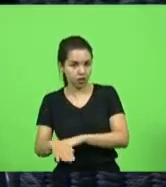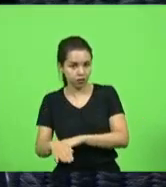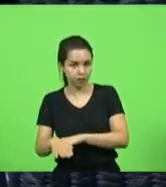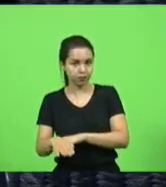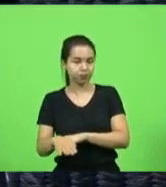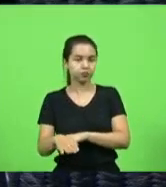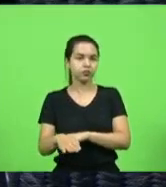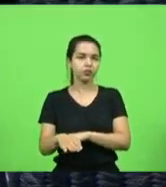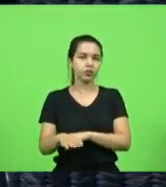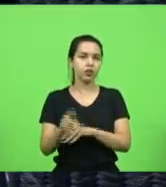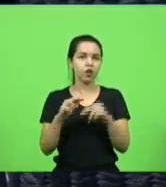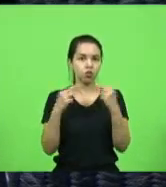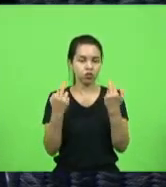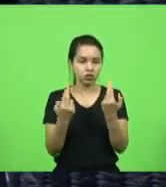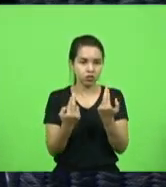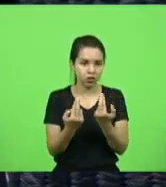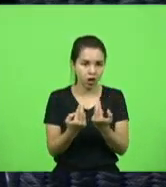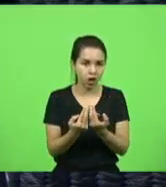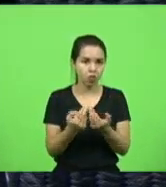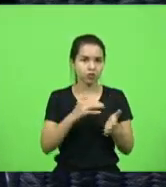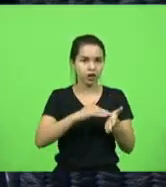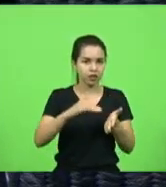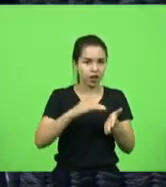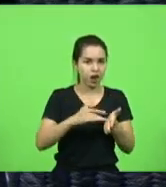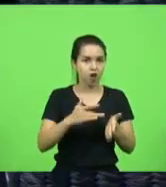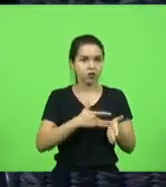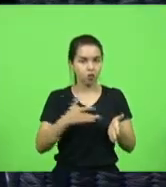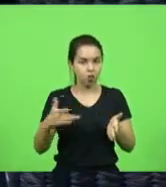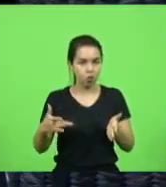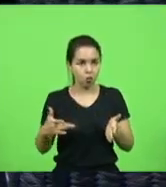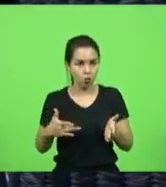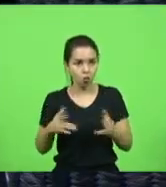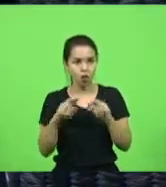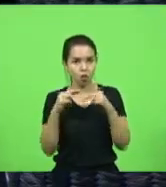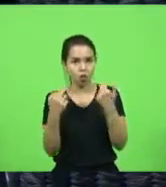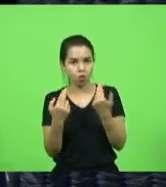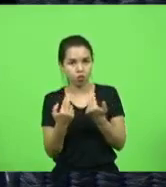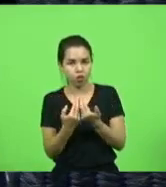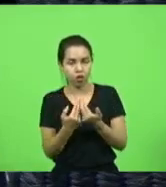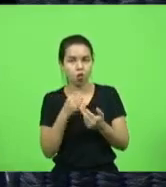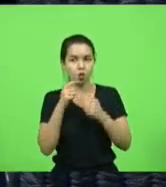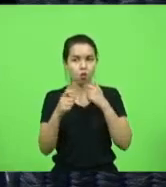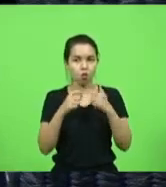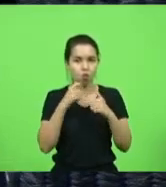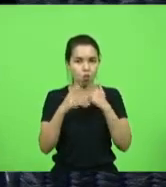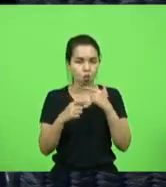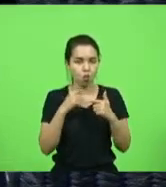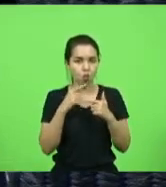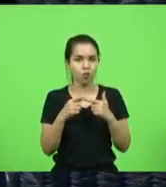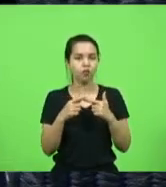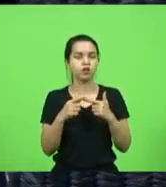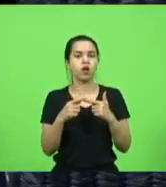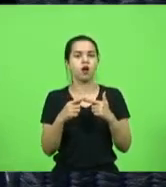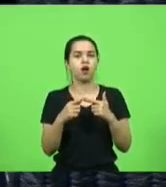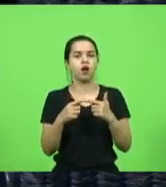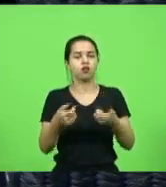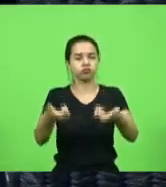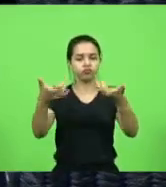secretário de Saúde fosse um encontro que realmente tirasse as dúvidas, fosse esclarecedor e fizesse os